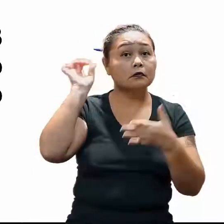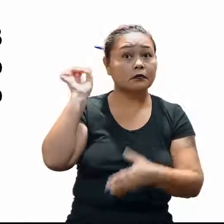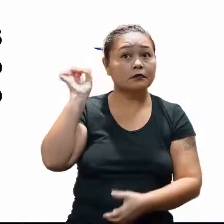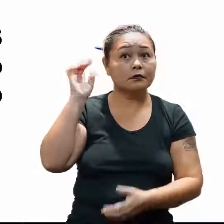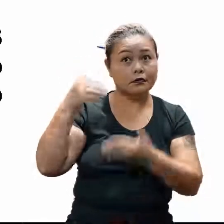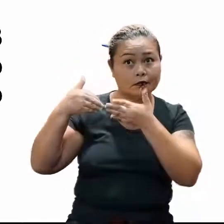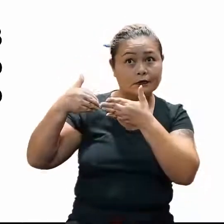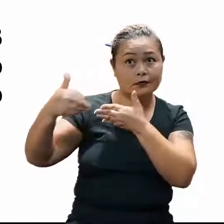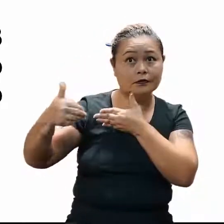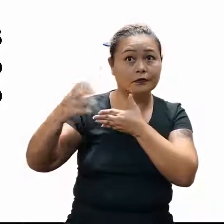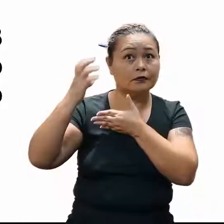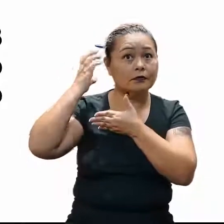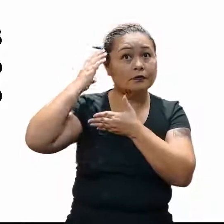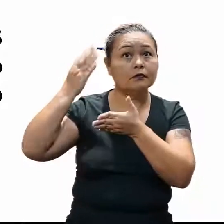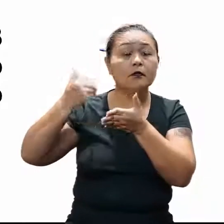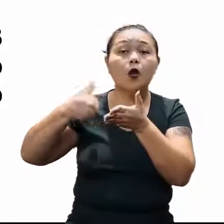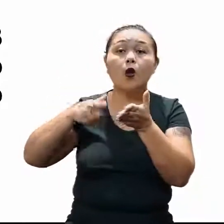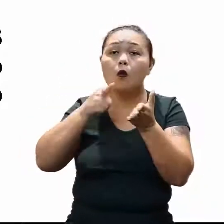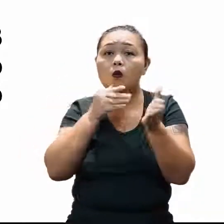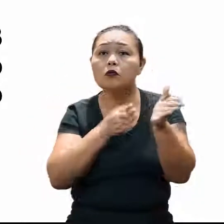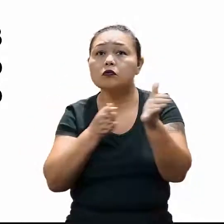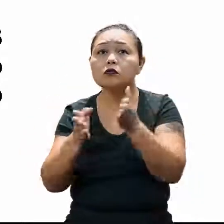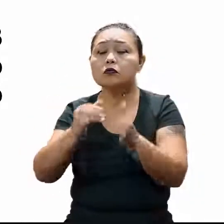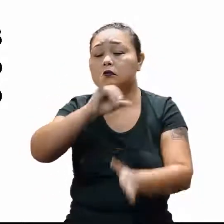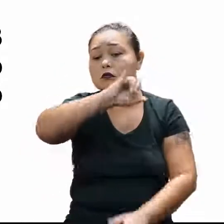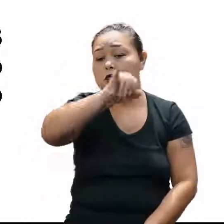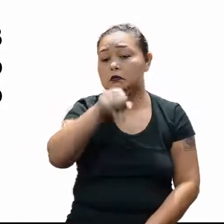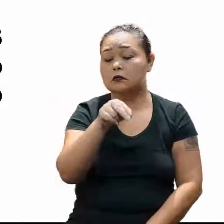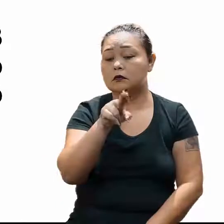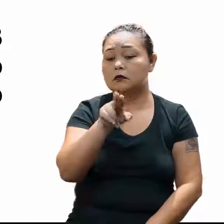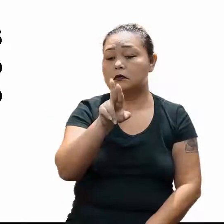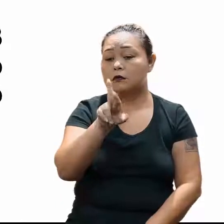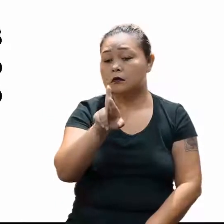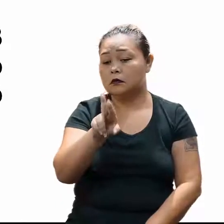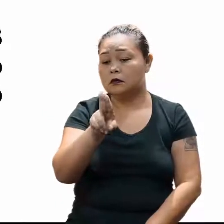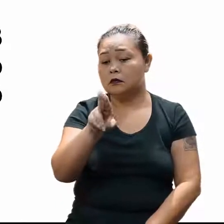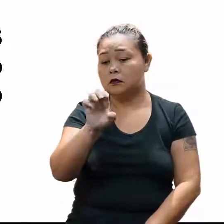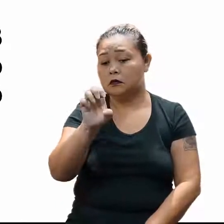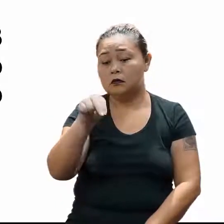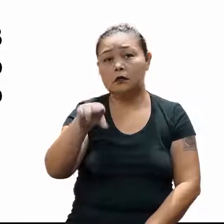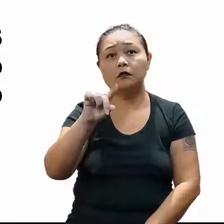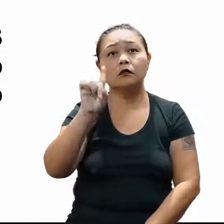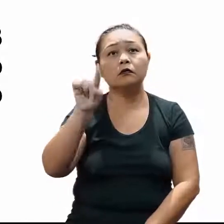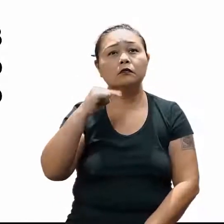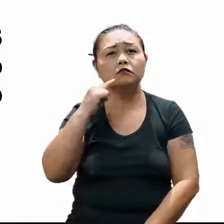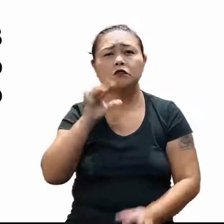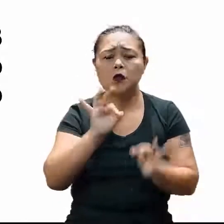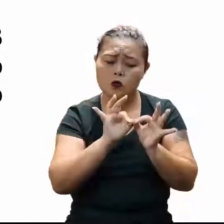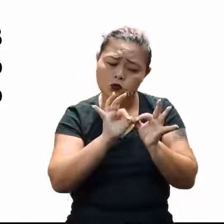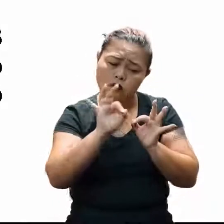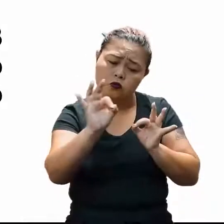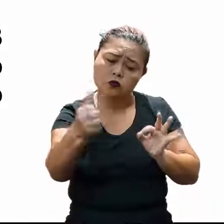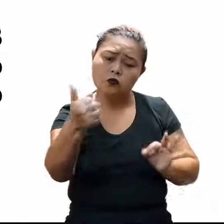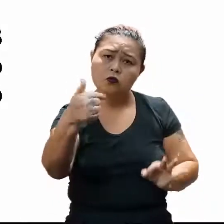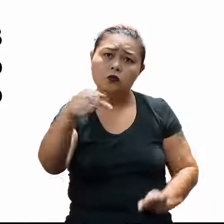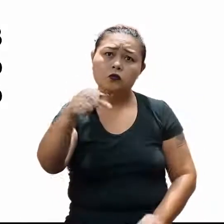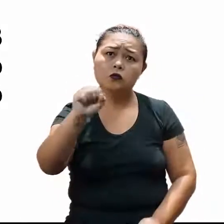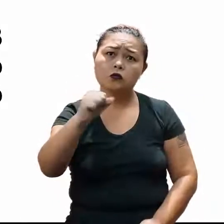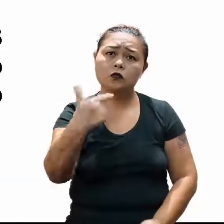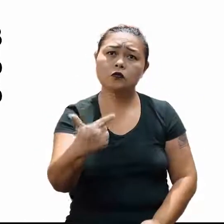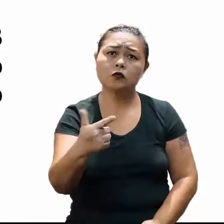a saída do extremo, até o rio Juruena, fazendo um total de 1.782 quilômetros